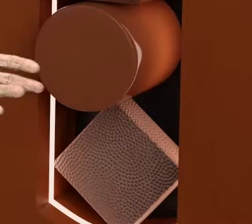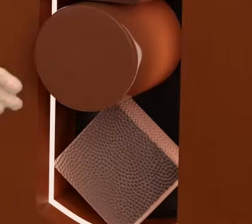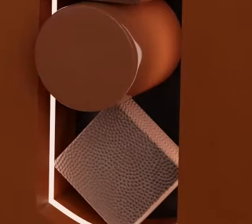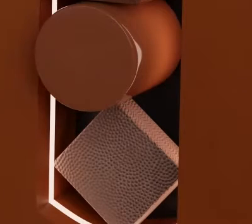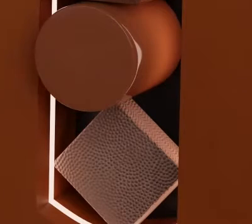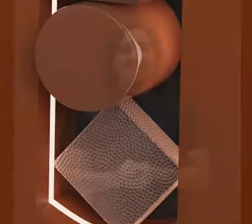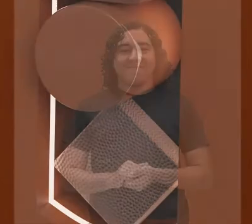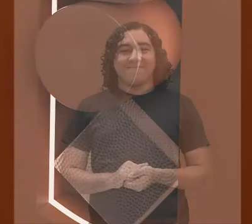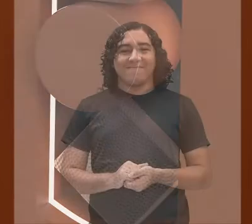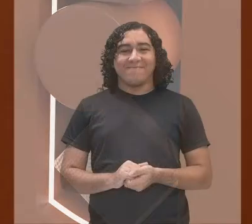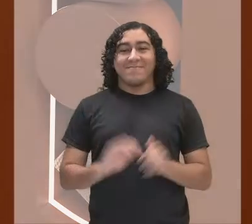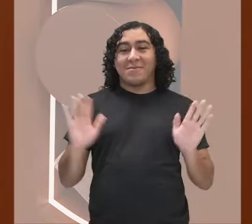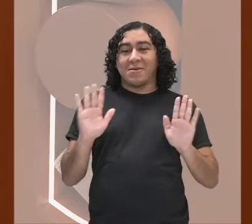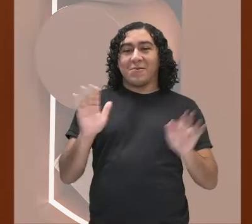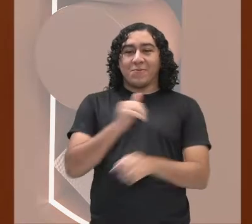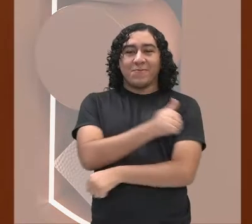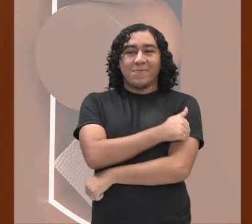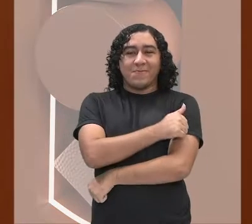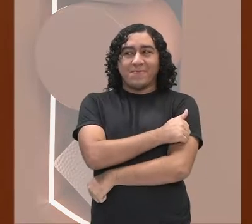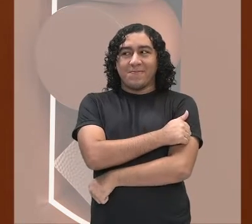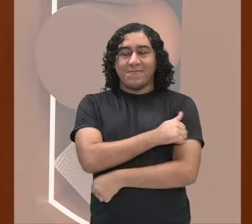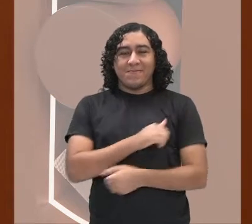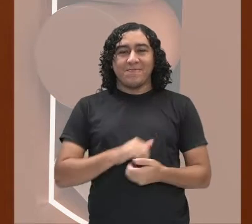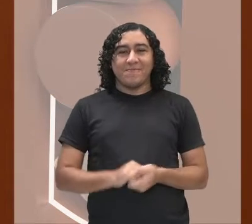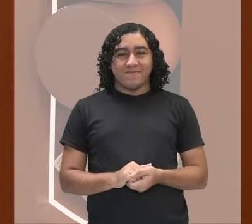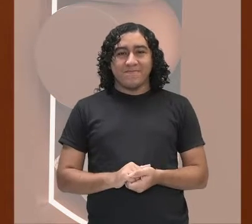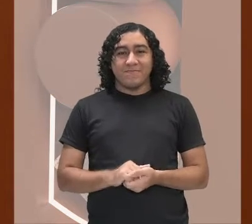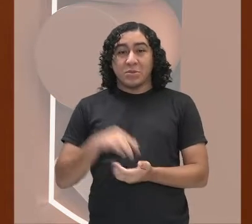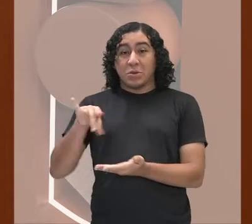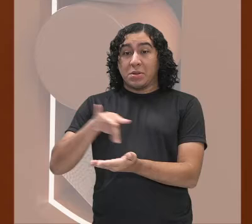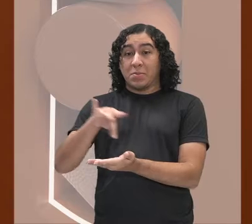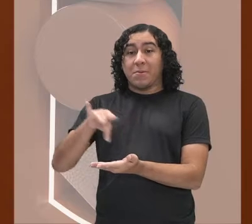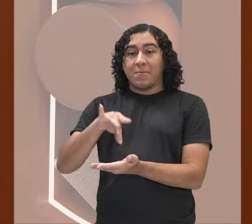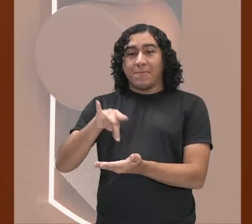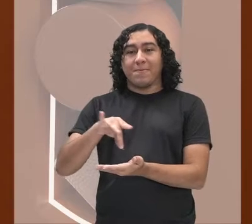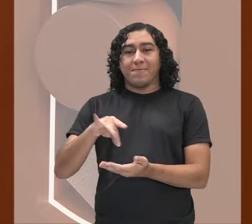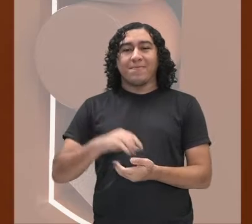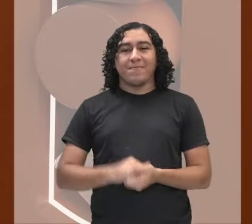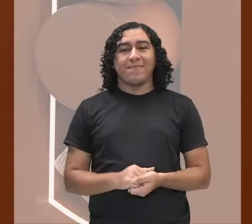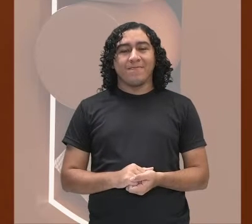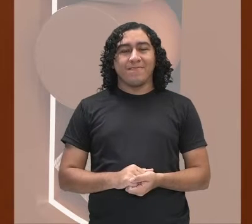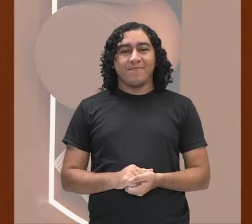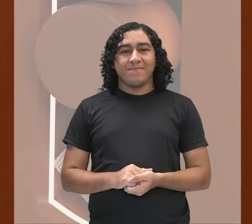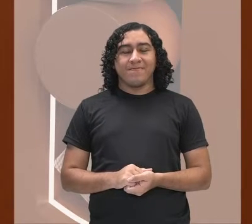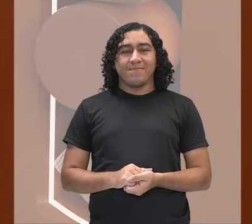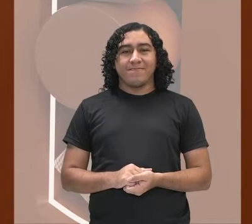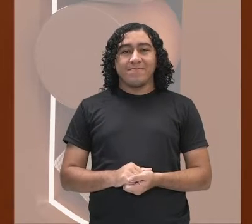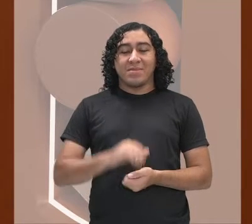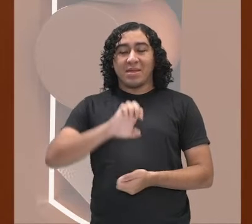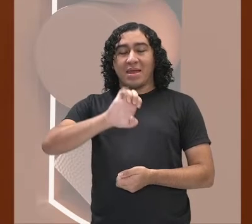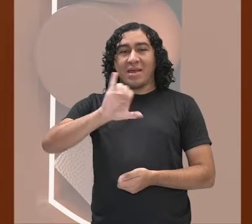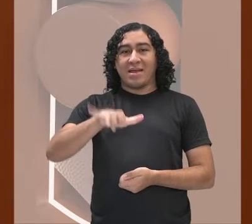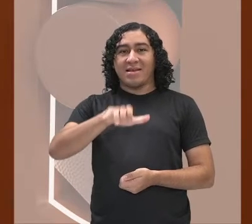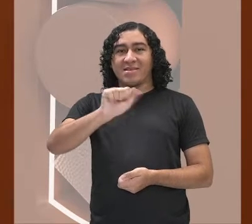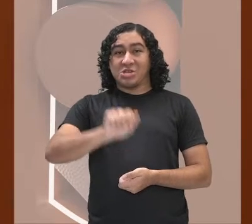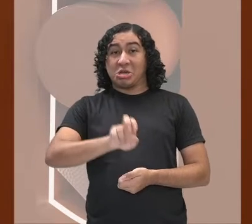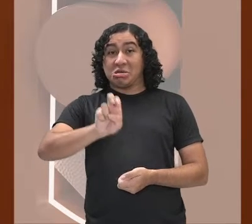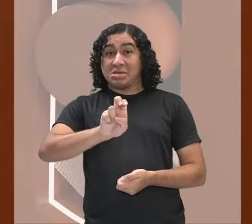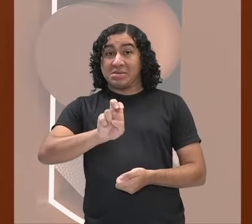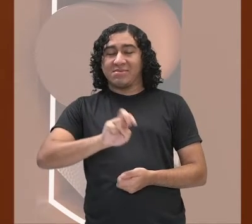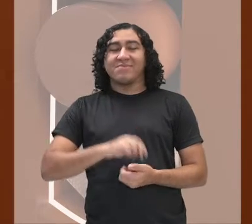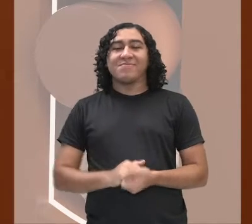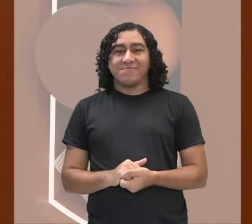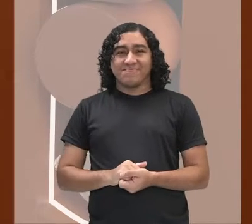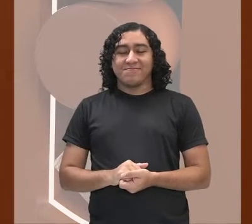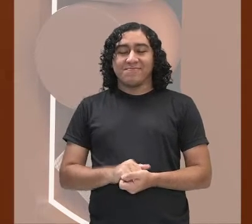Olá, queridos estudantes do Centro de Mídia e Educação do Amazonas, aqui é a turma da quinta fase da Educação de Jovens e Adultos. Eu sou o